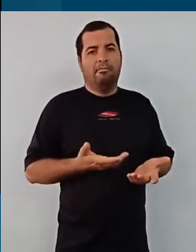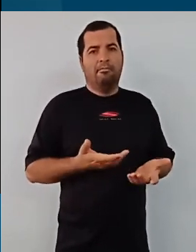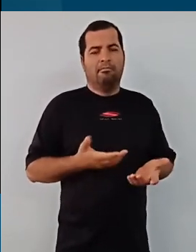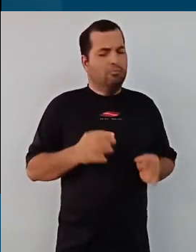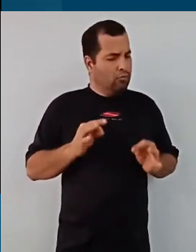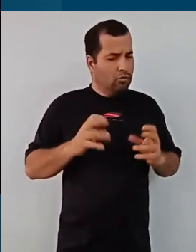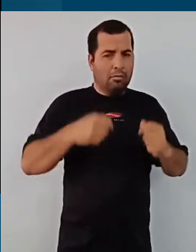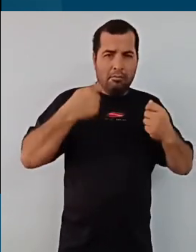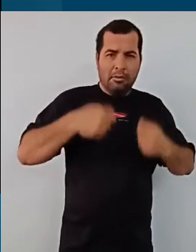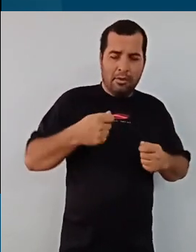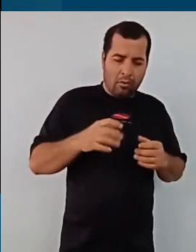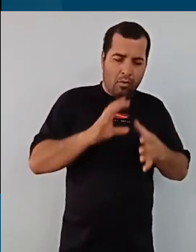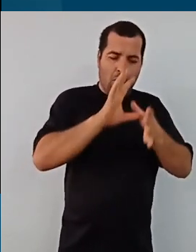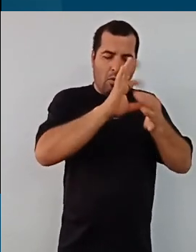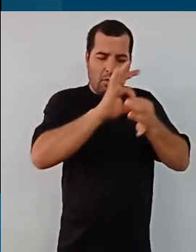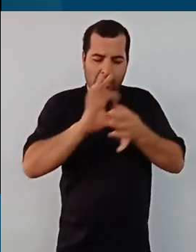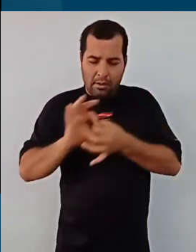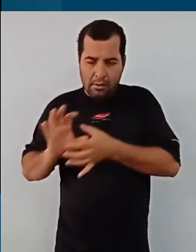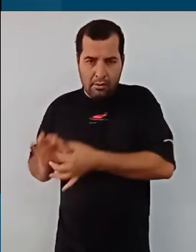interdisciplinaridade e contextualização.